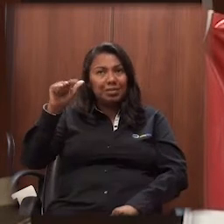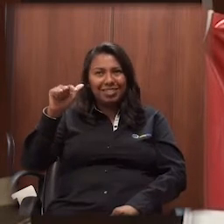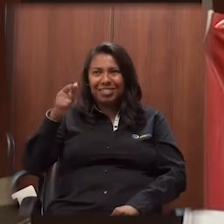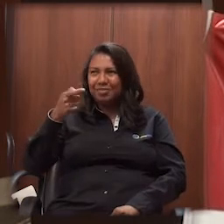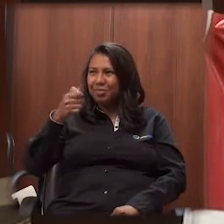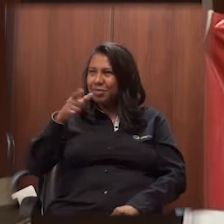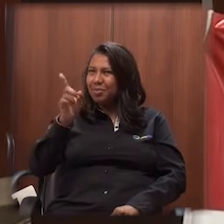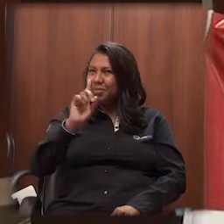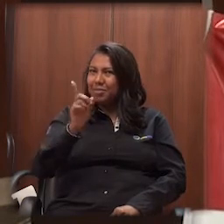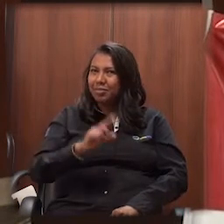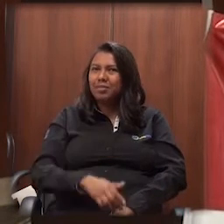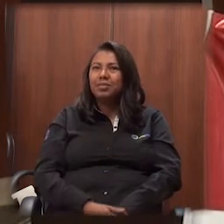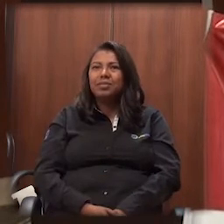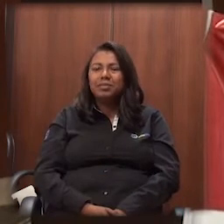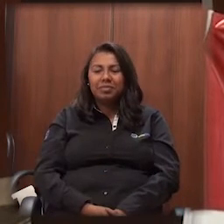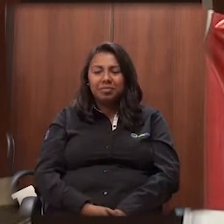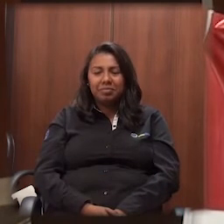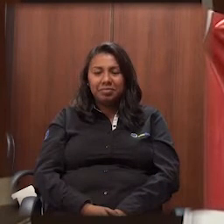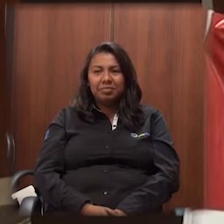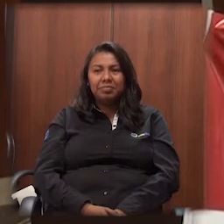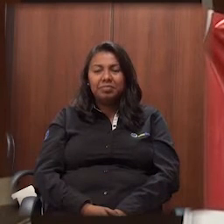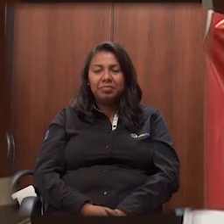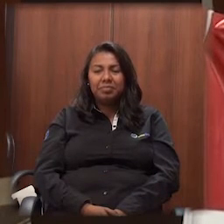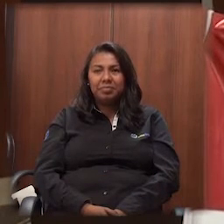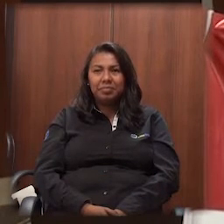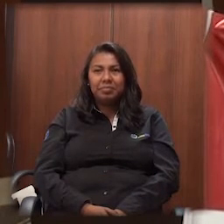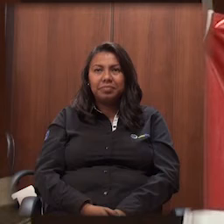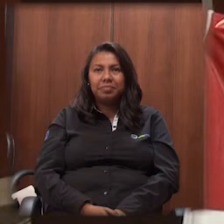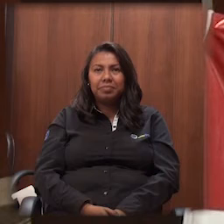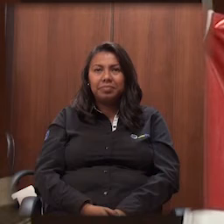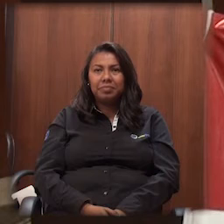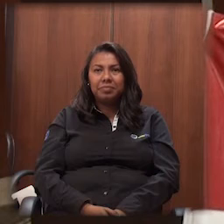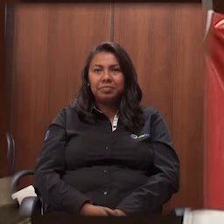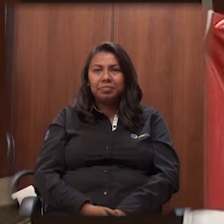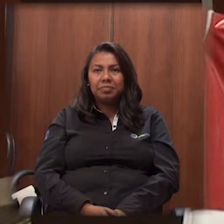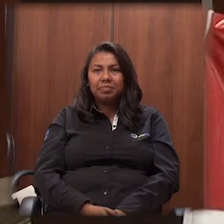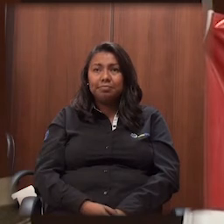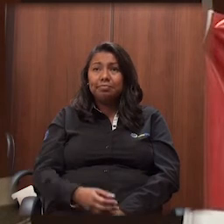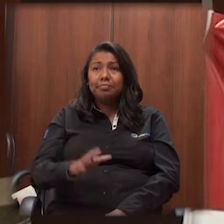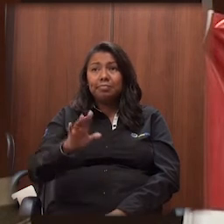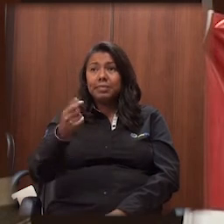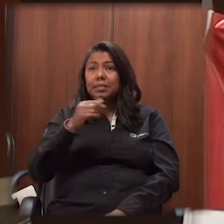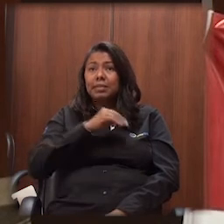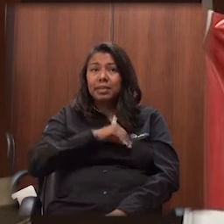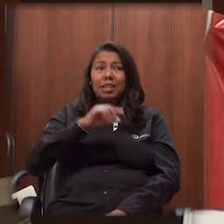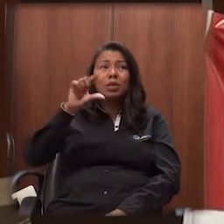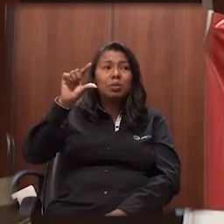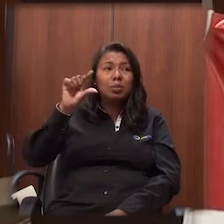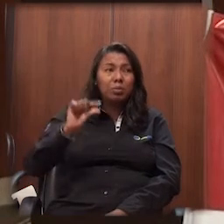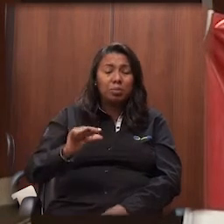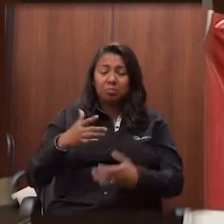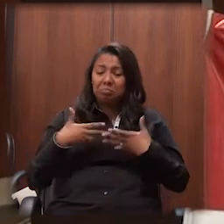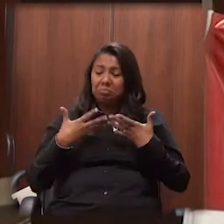de trabalho em que o servidor, a servidora são colocados a desempenhar. baixos salários, baixo estímulo,